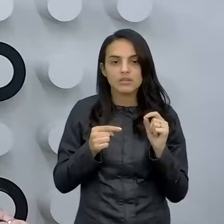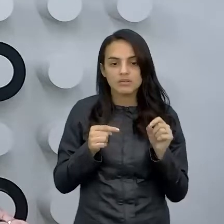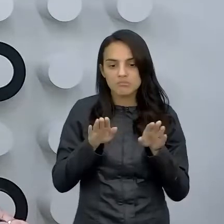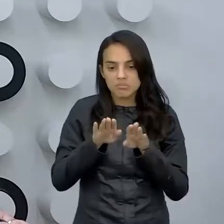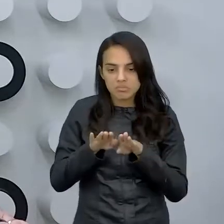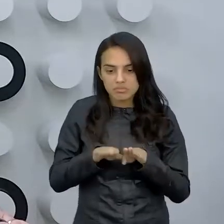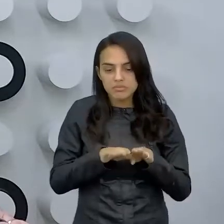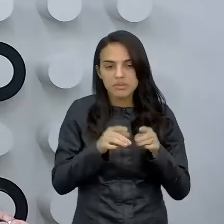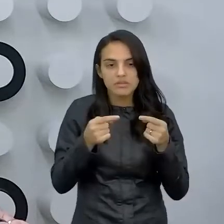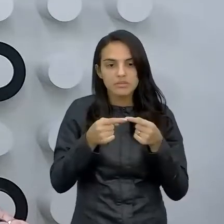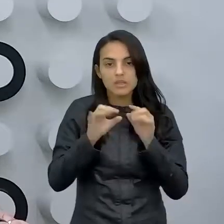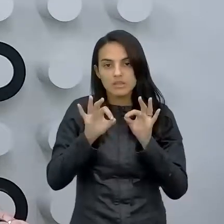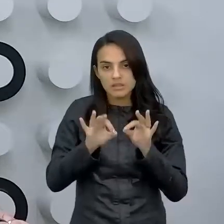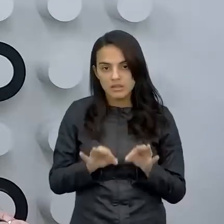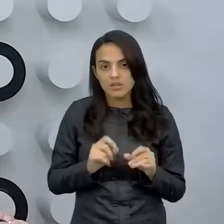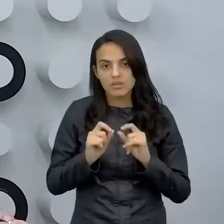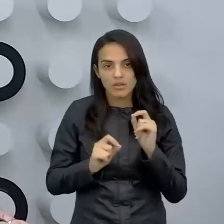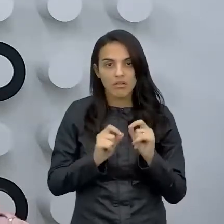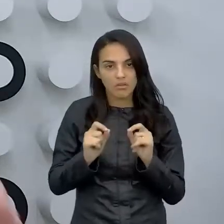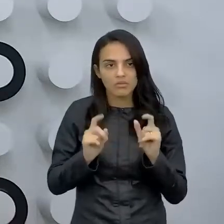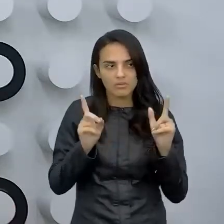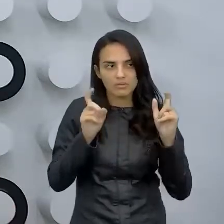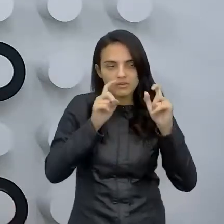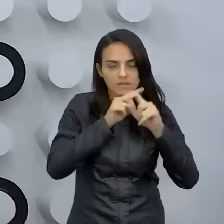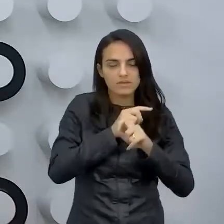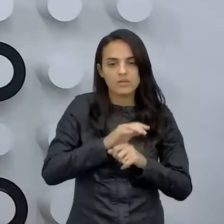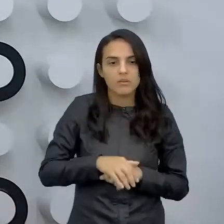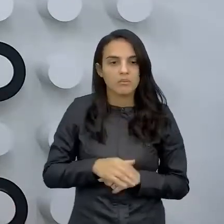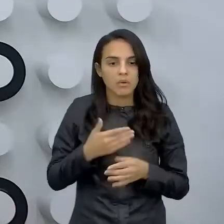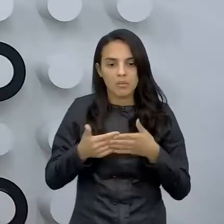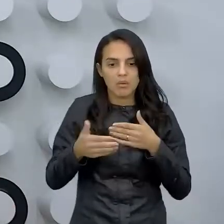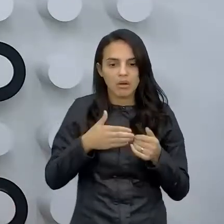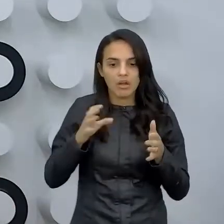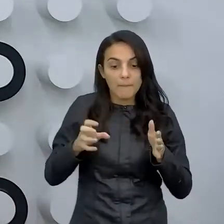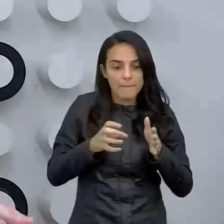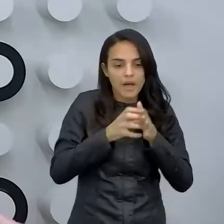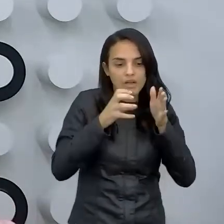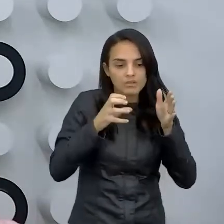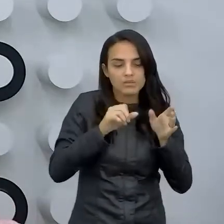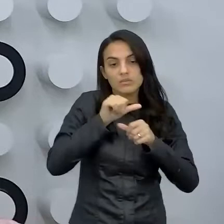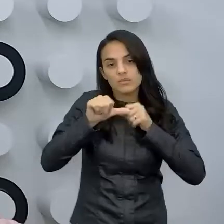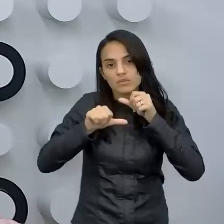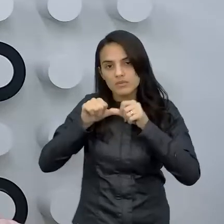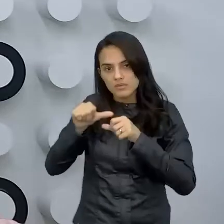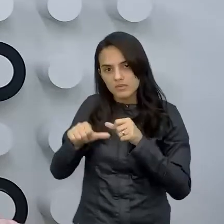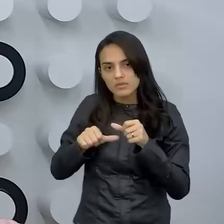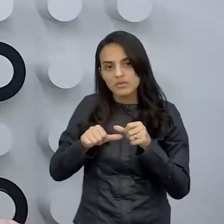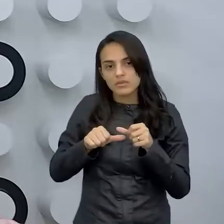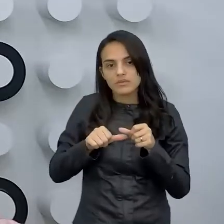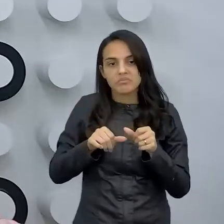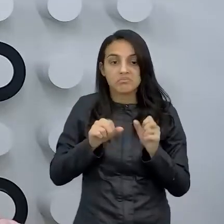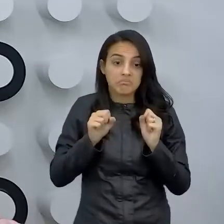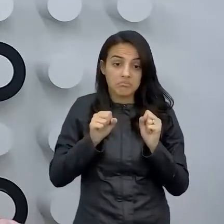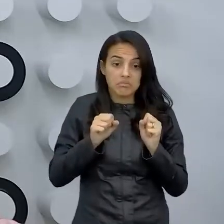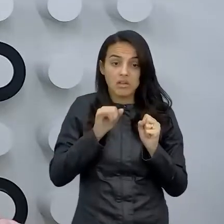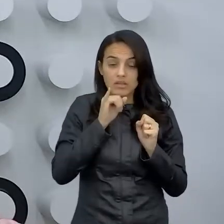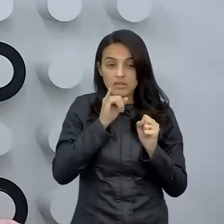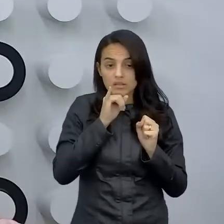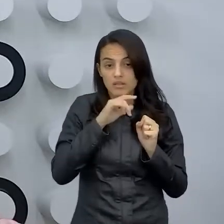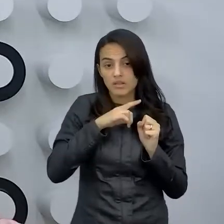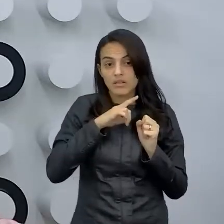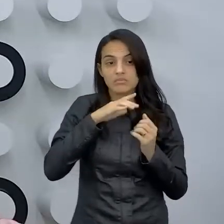alinhado, né, com as suas complexidades. Qualquer efeito que mude, né, e logicamente vai haver